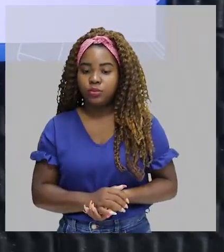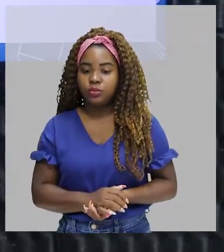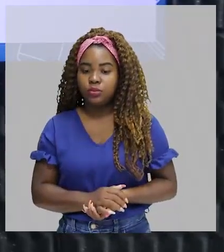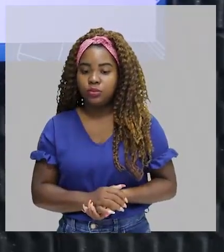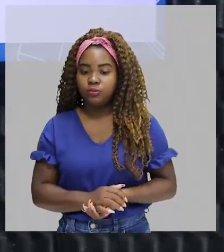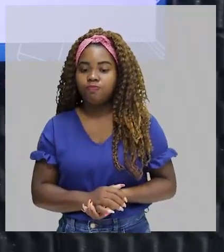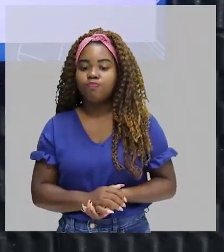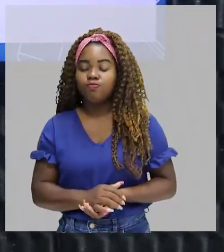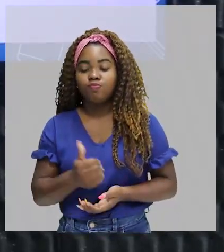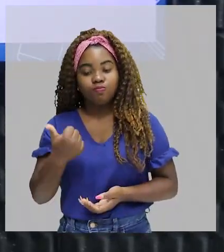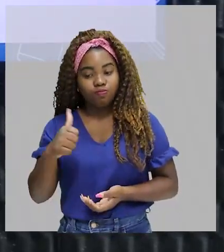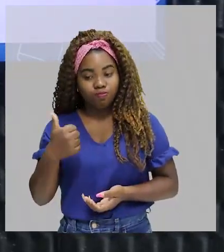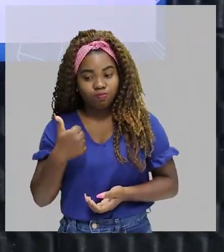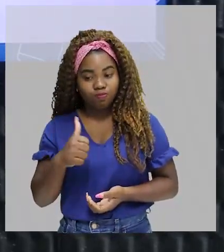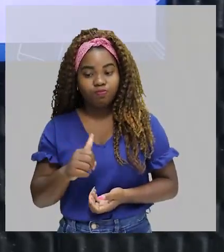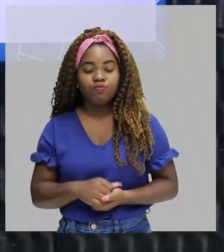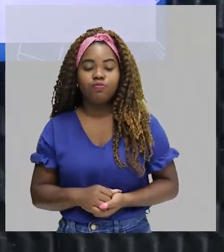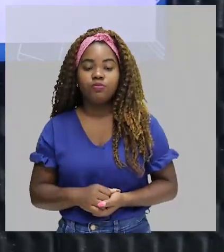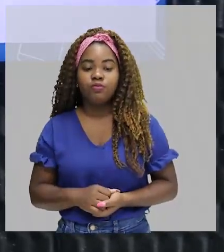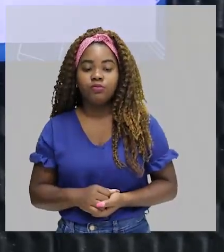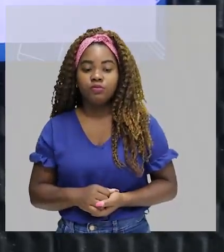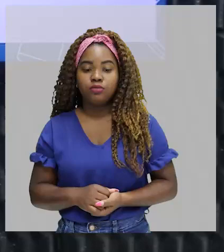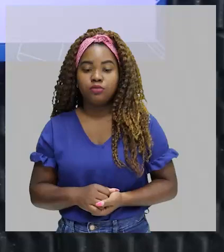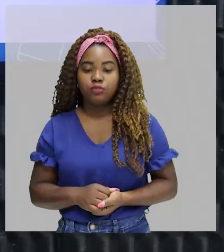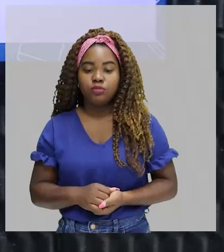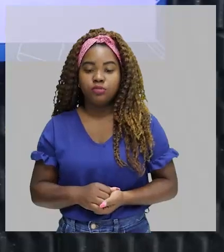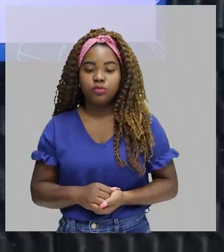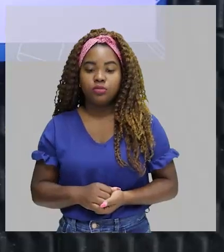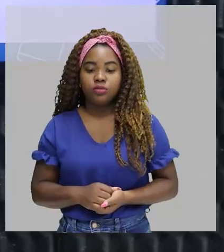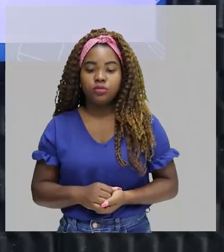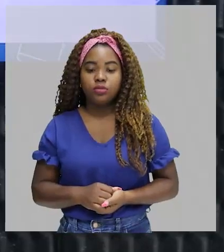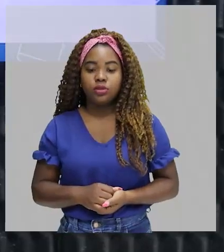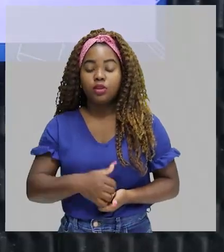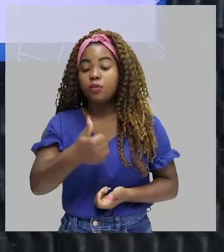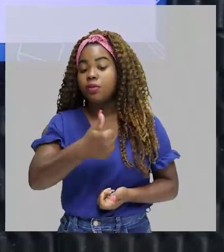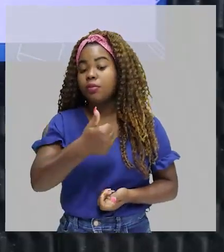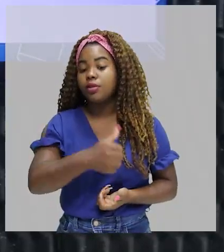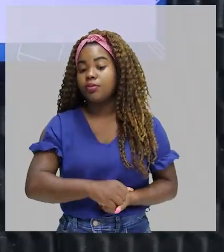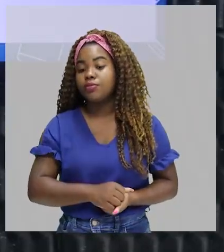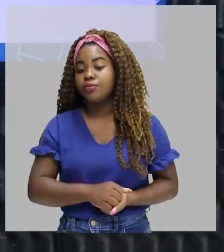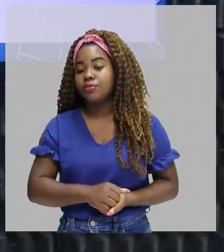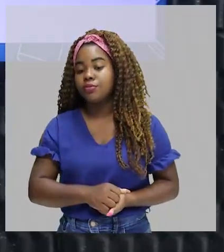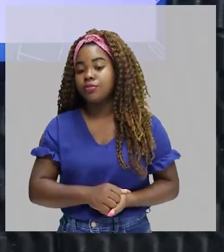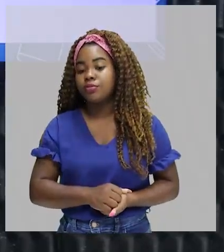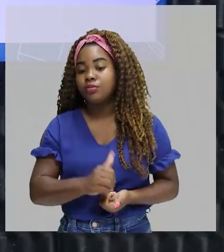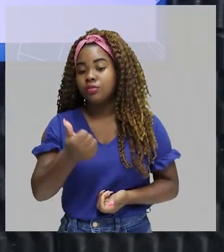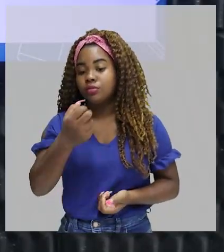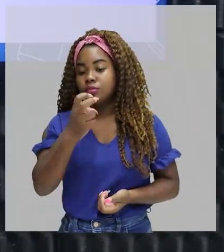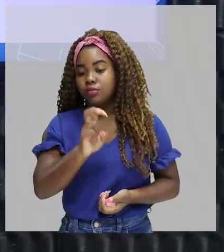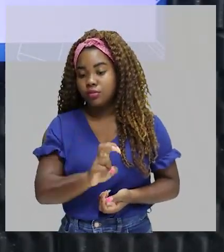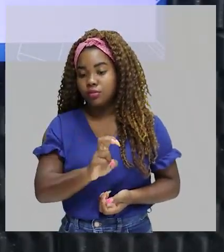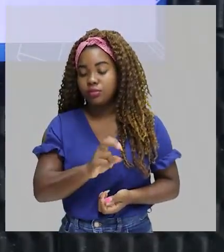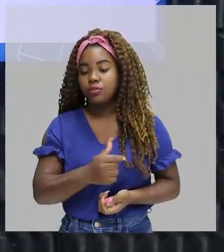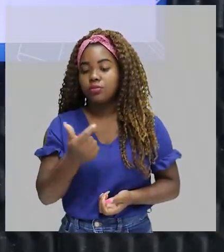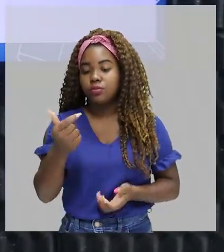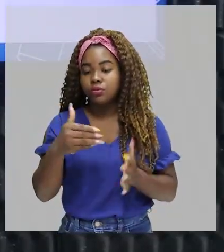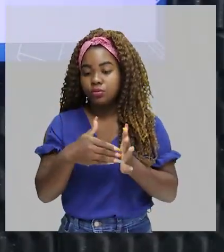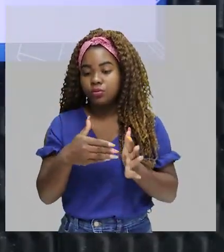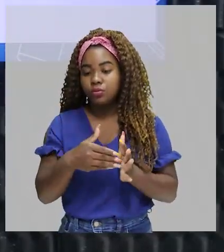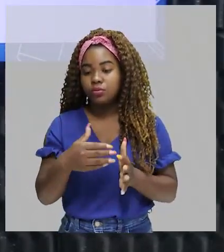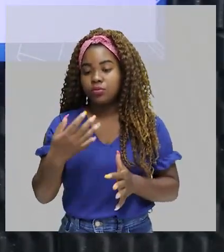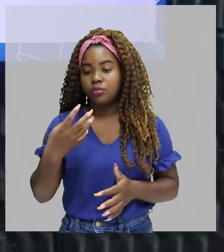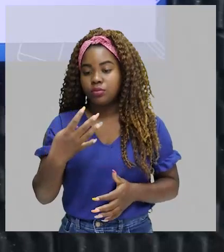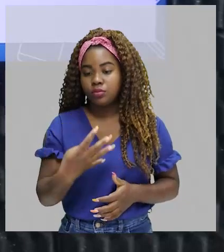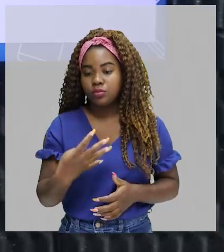quantos? De 11, não é isso? 9 mais 2, 11. Quem é o primeiro termo? Primeiro termo corresponde ao 15. Quem é o